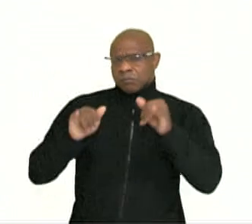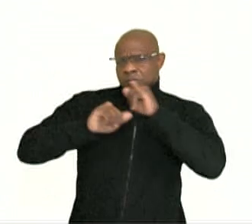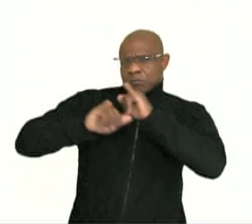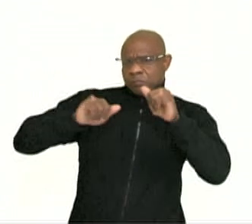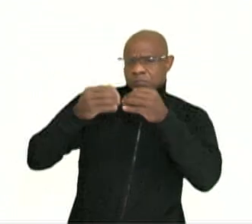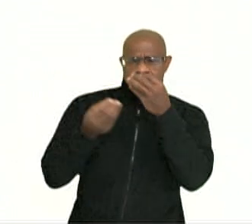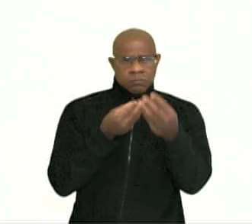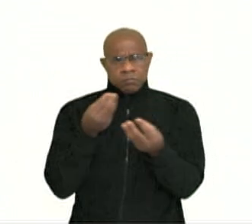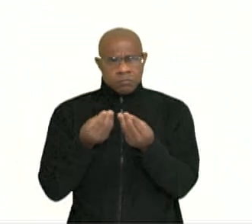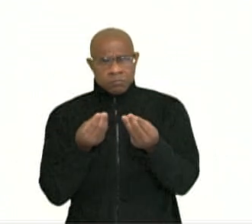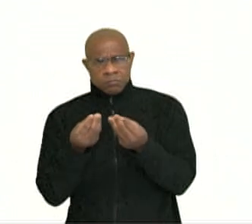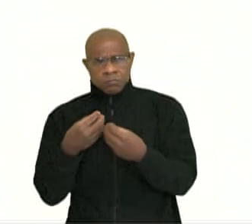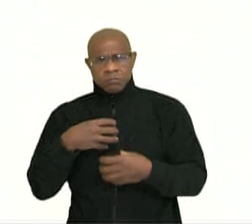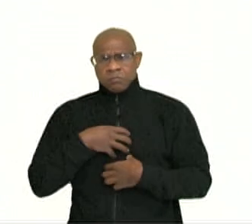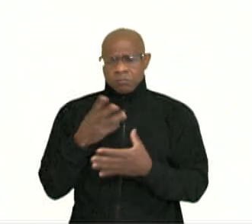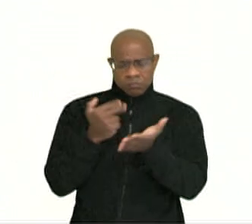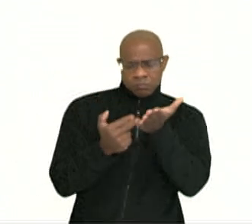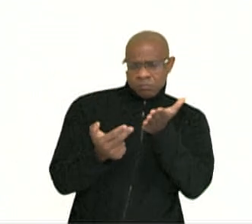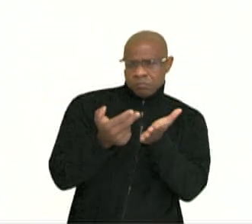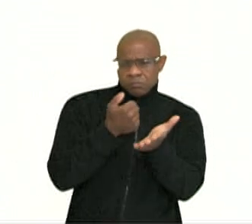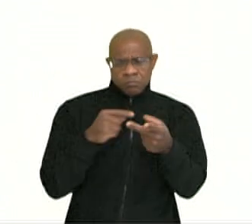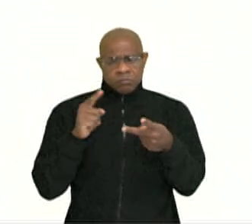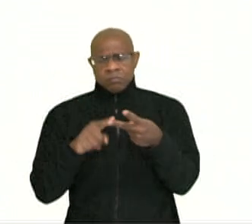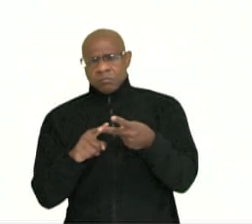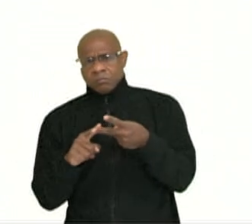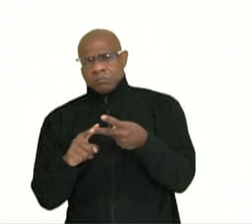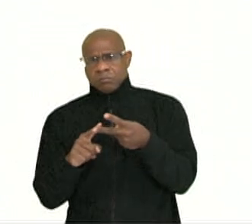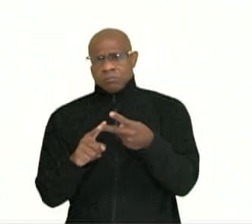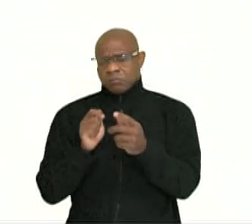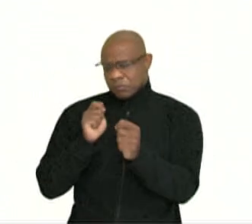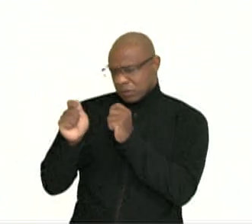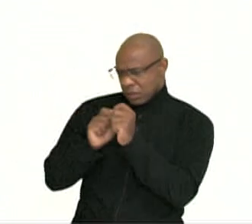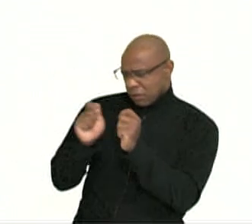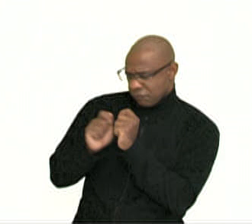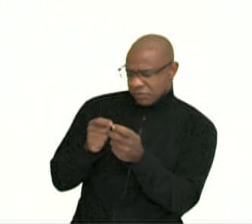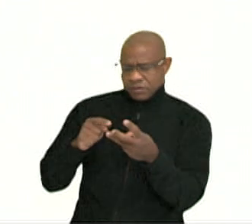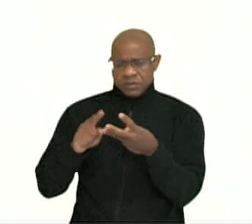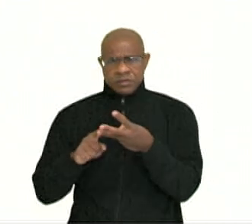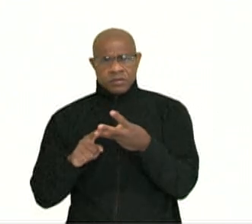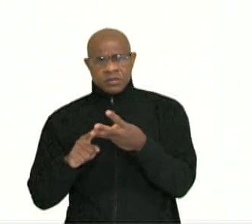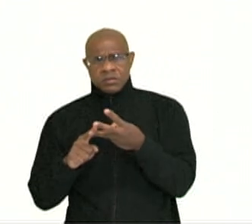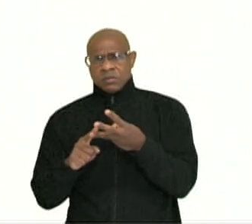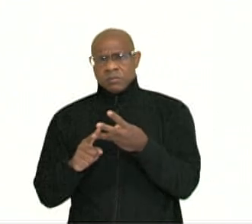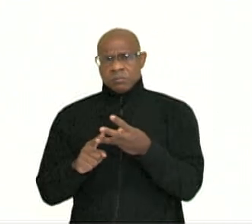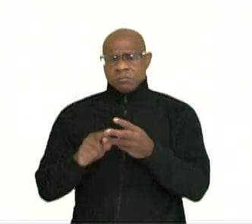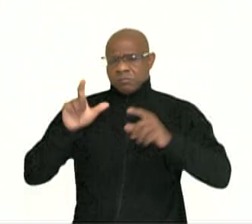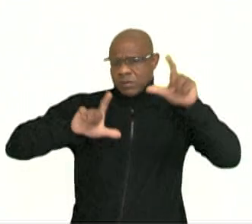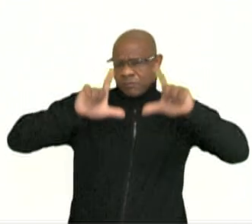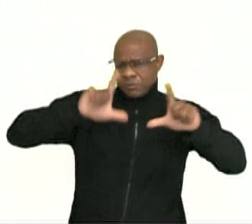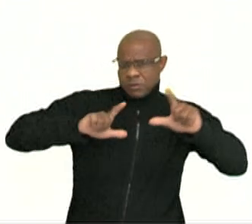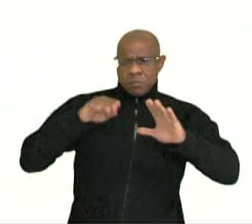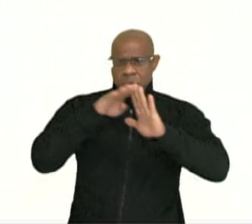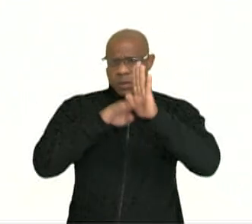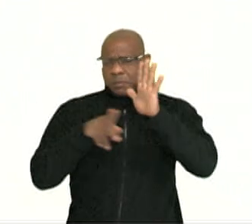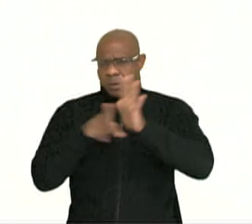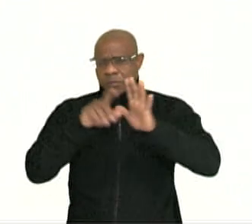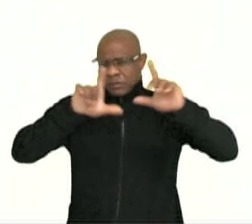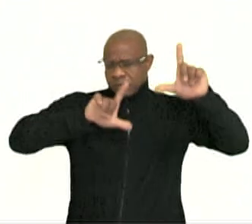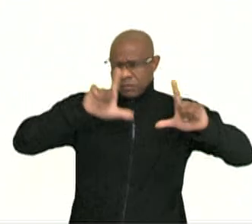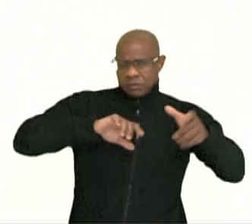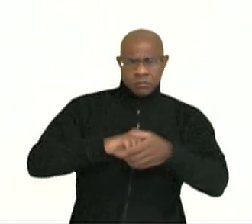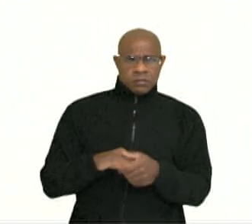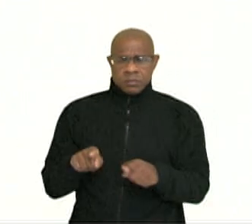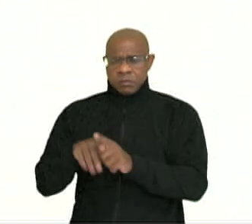em inglês? Como que é desenho, como que é entrevista, programa de auditório, lembra disso? E